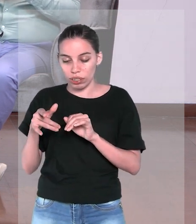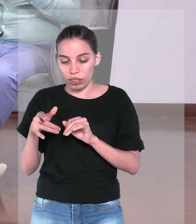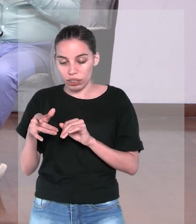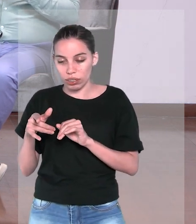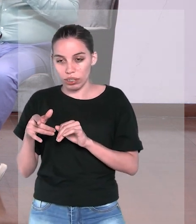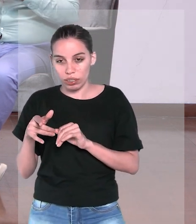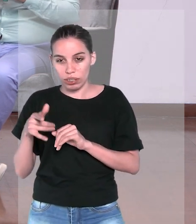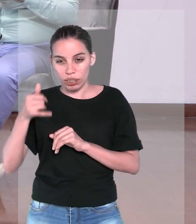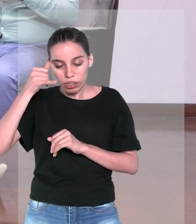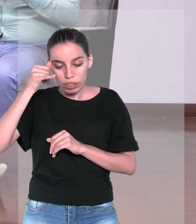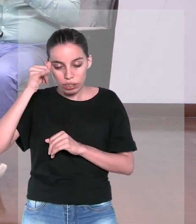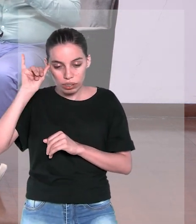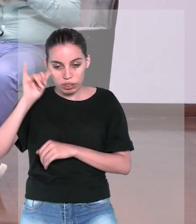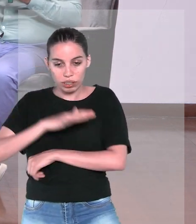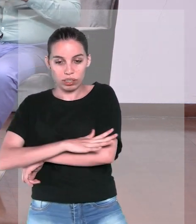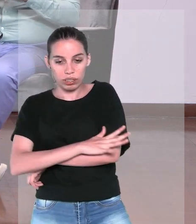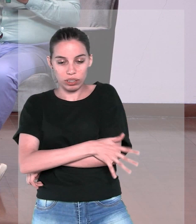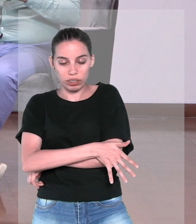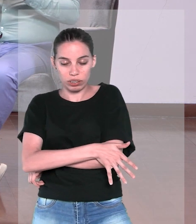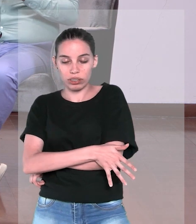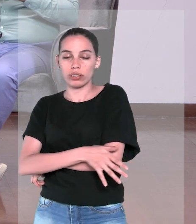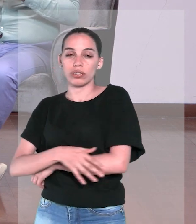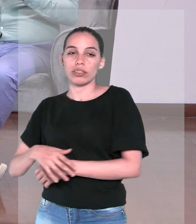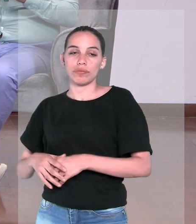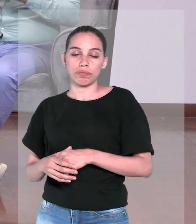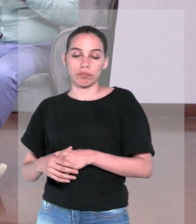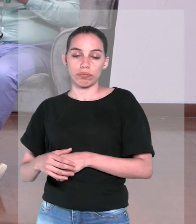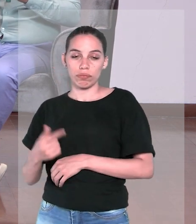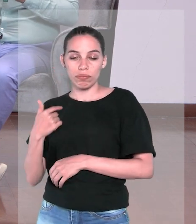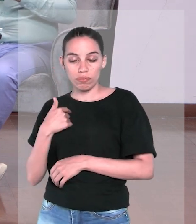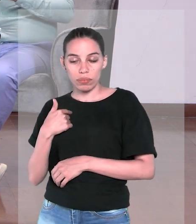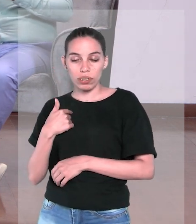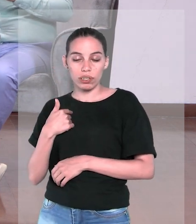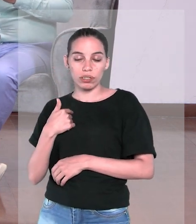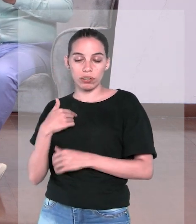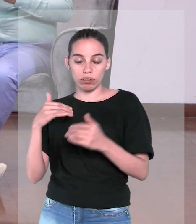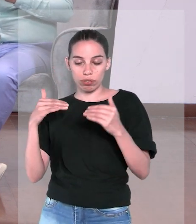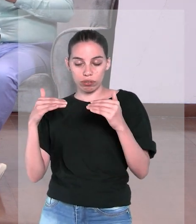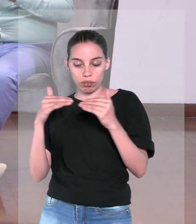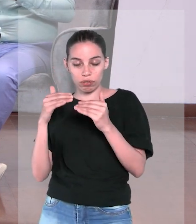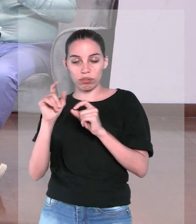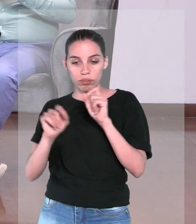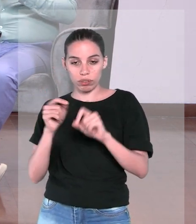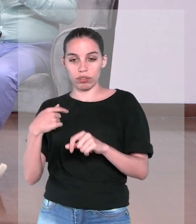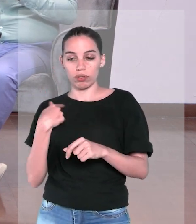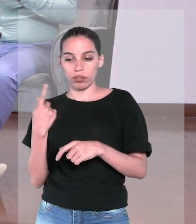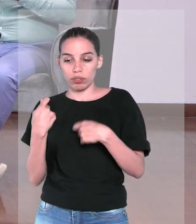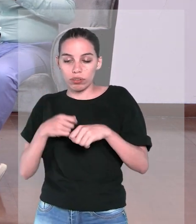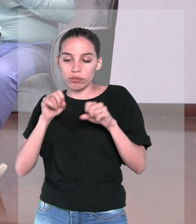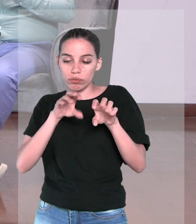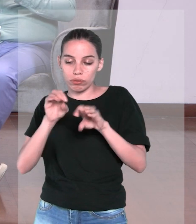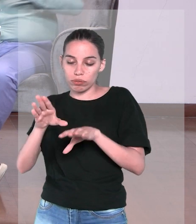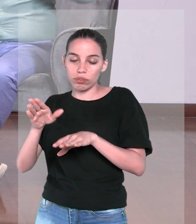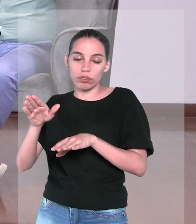pessoas podem discordar, mas eu realmente concordo. Nós vamos precisar de uma educação feminista. Uma educação feminista,